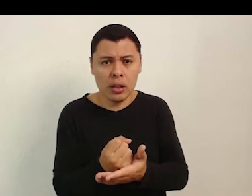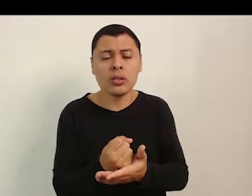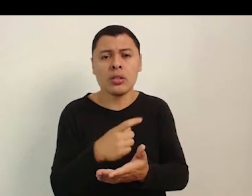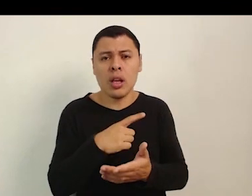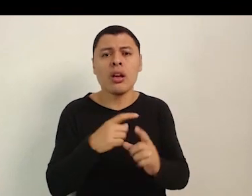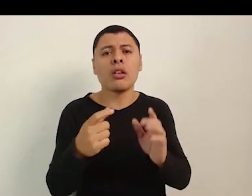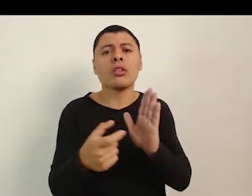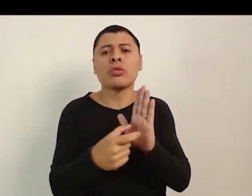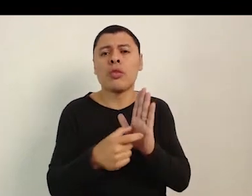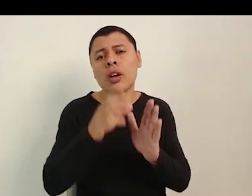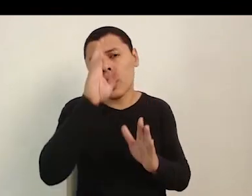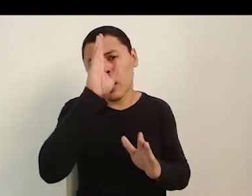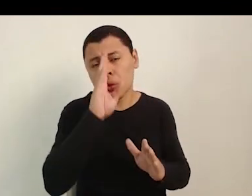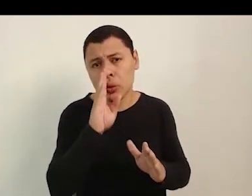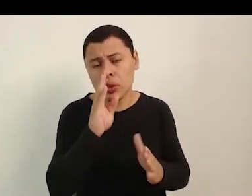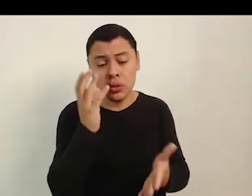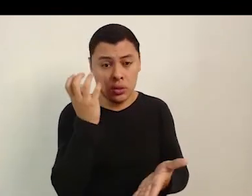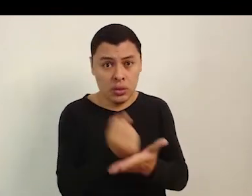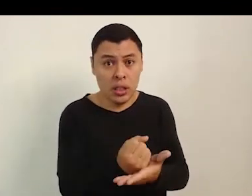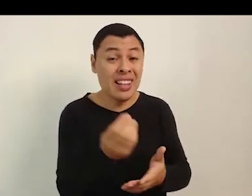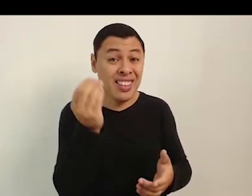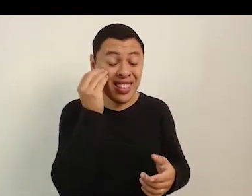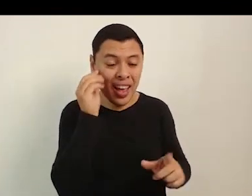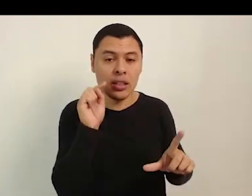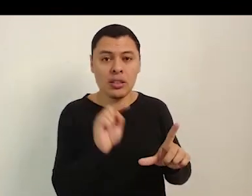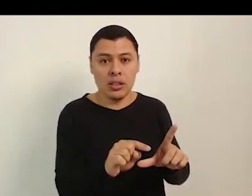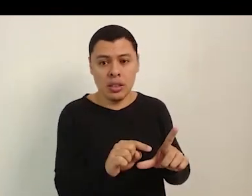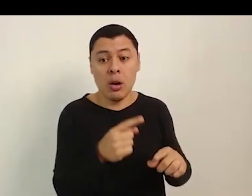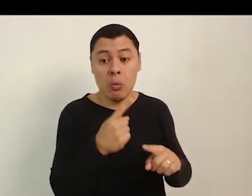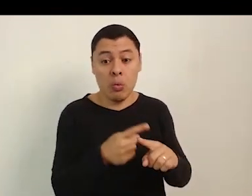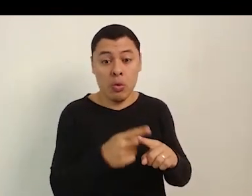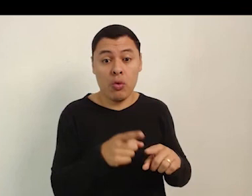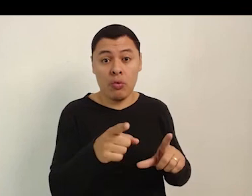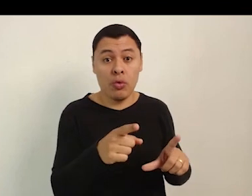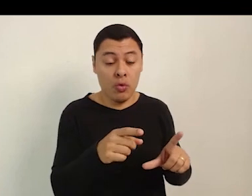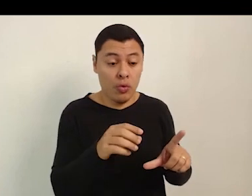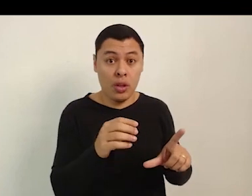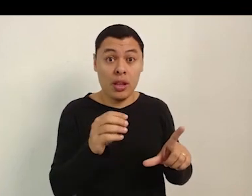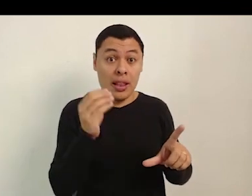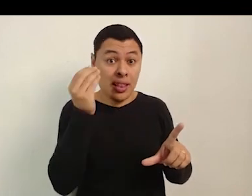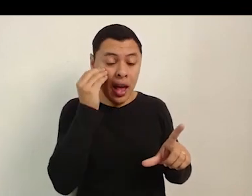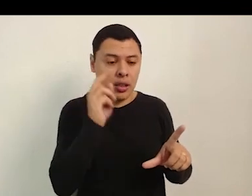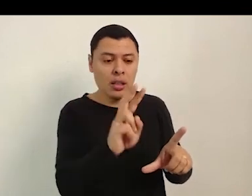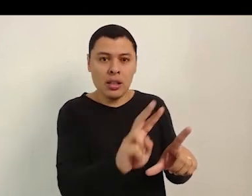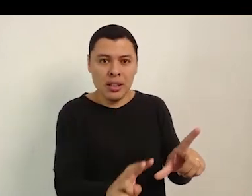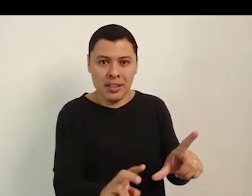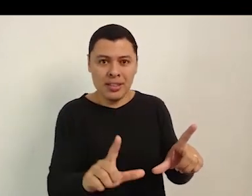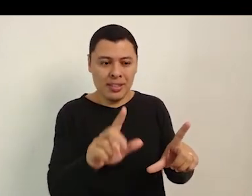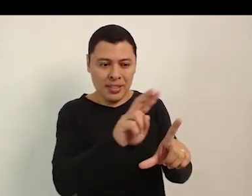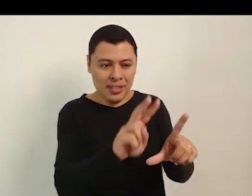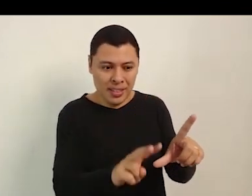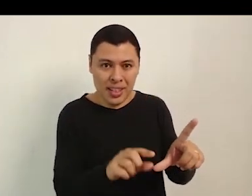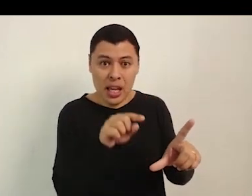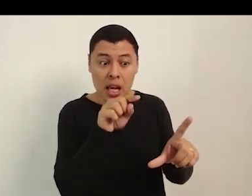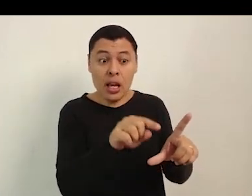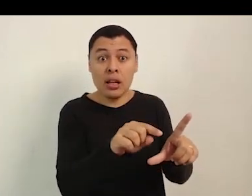assim, instala e testa com ele. Por quê? Você testa com leitor de tela, né, é um tipo de recurso que